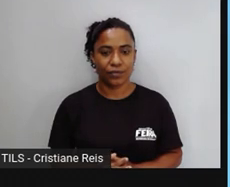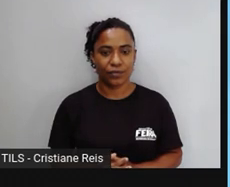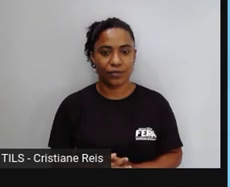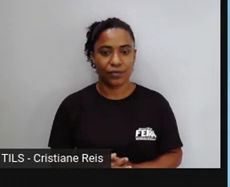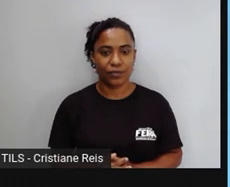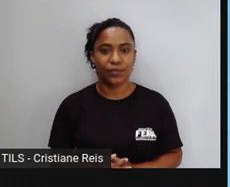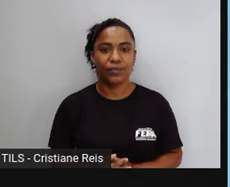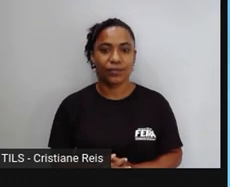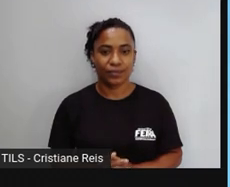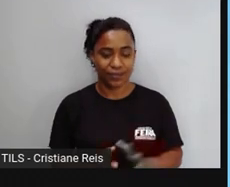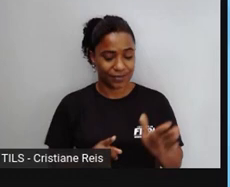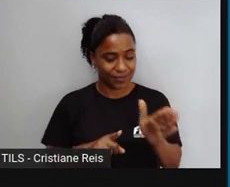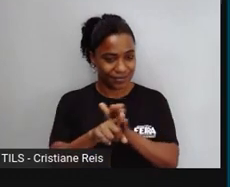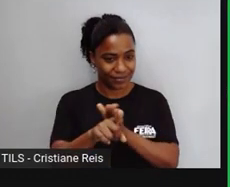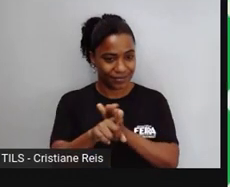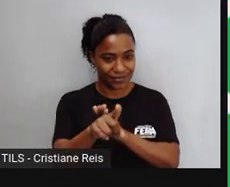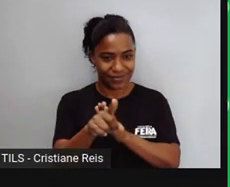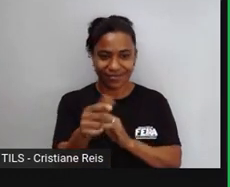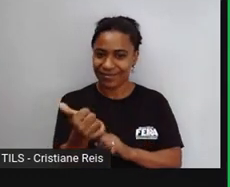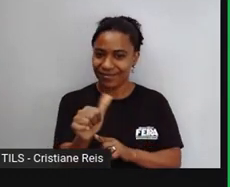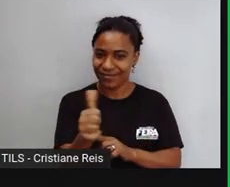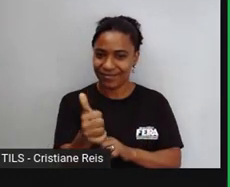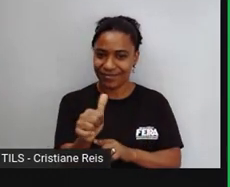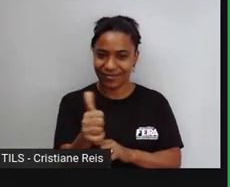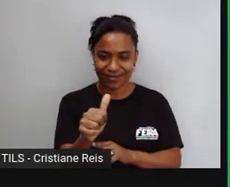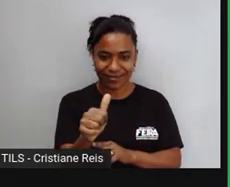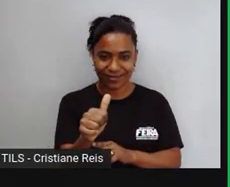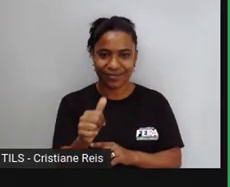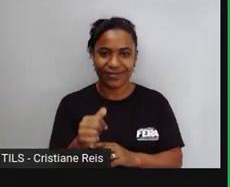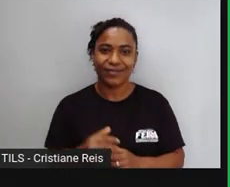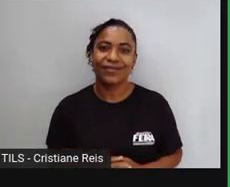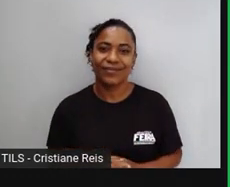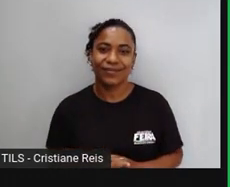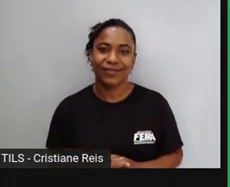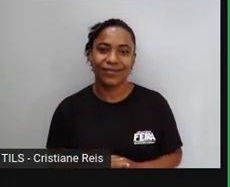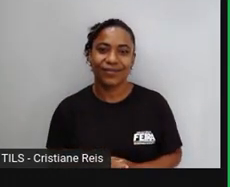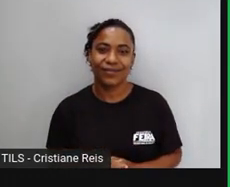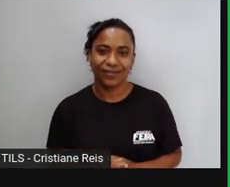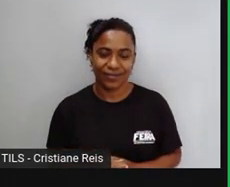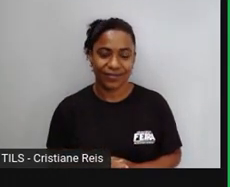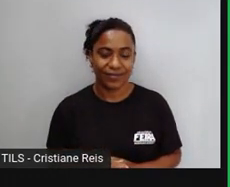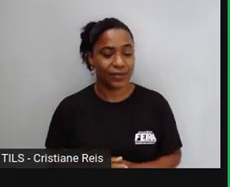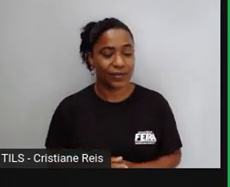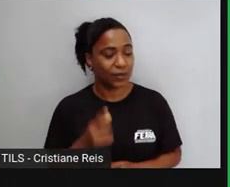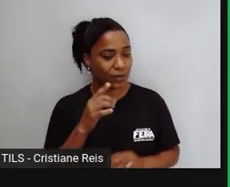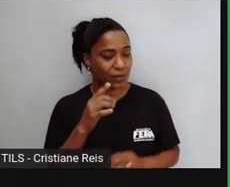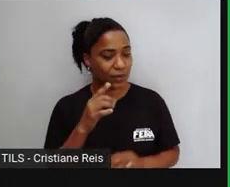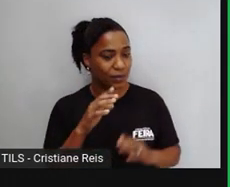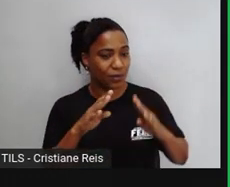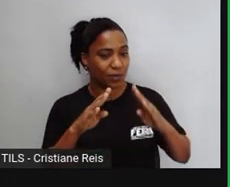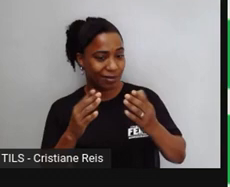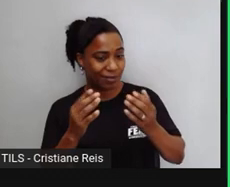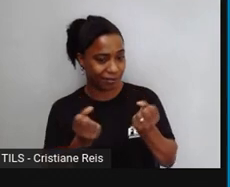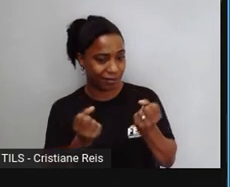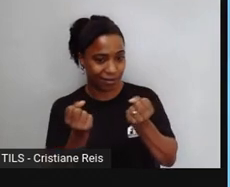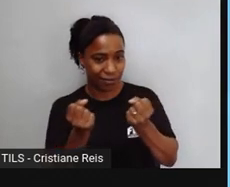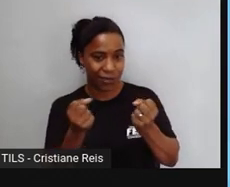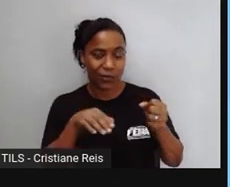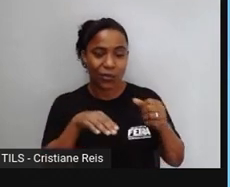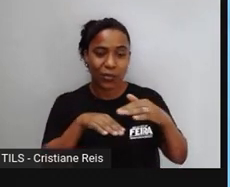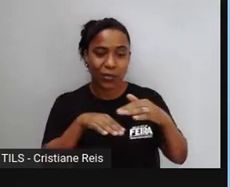Number 11. Where can you park a car? Onde você pode estacionar o carro?